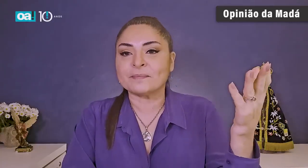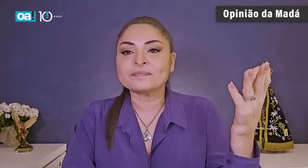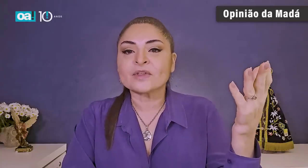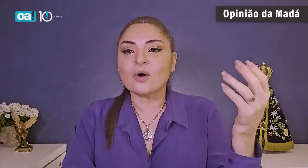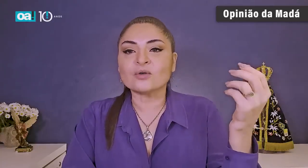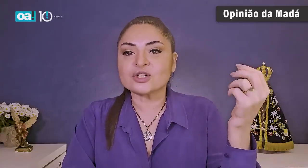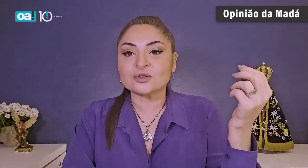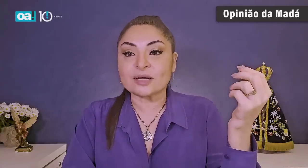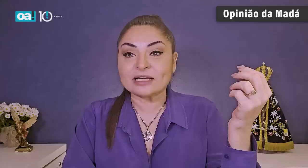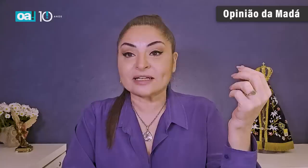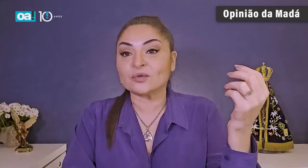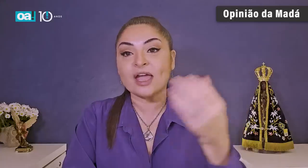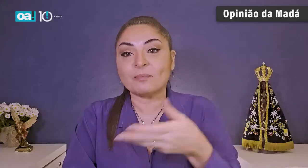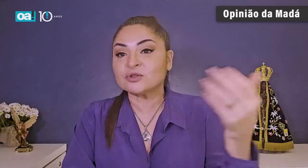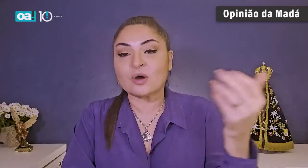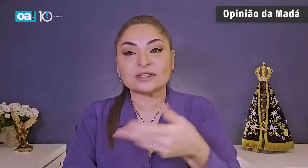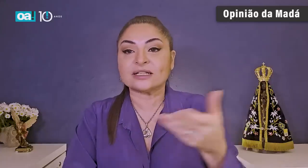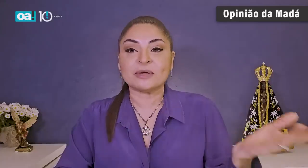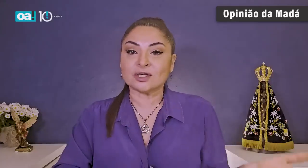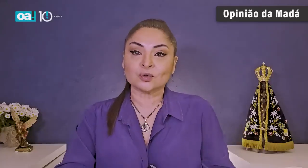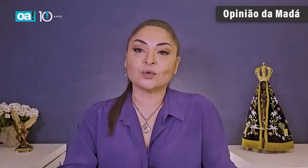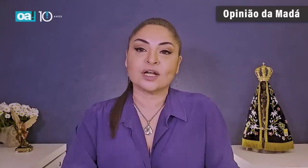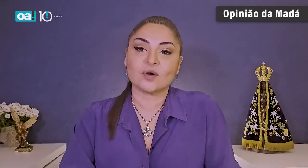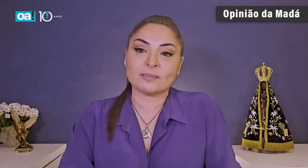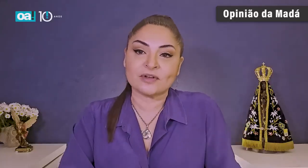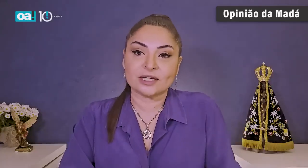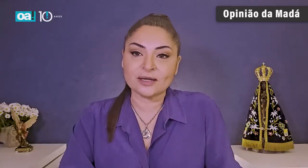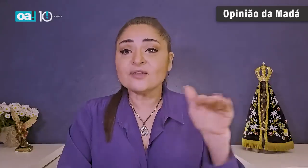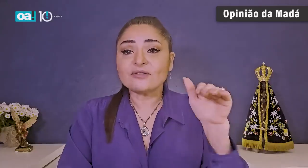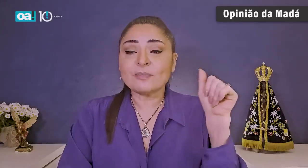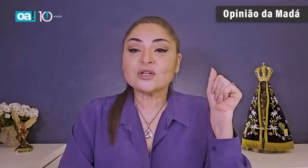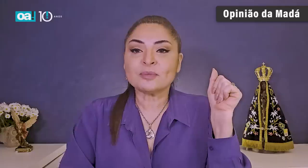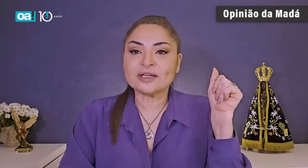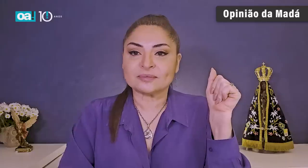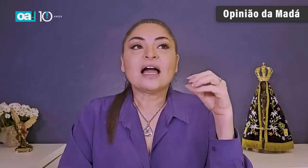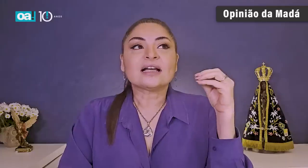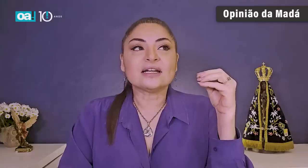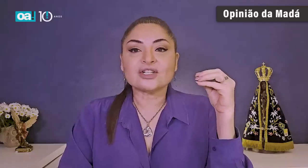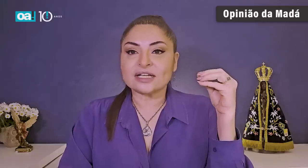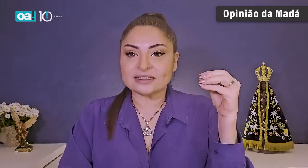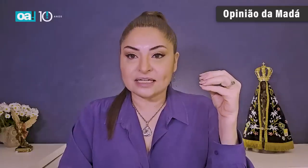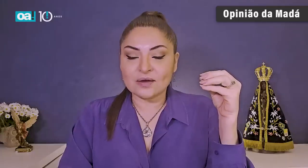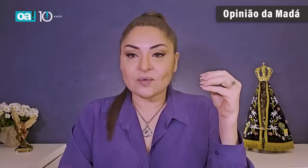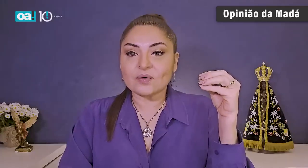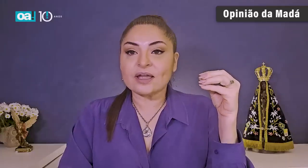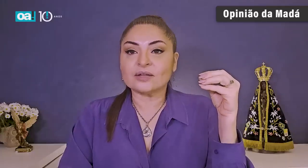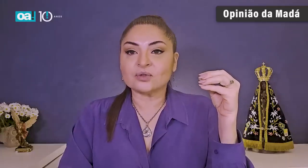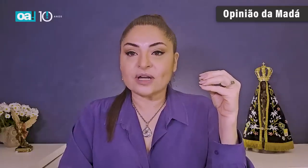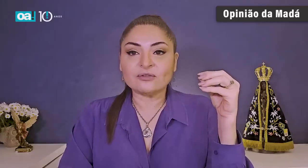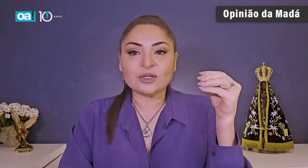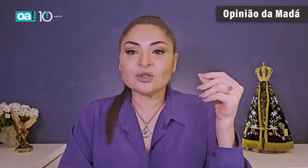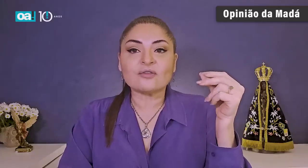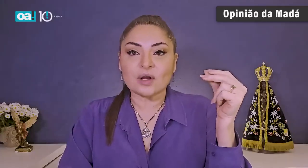que ver onde isso está batendo é o pessoal que está dependendo do Lula agora para vender, e vai ficar por isso mesmo. A grande questão